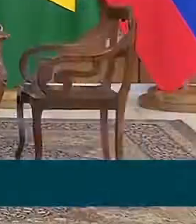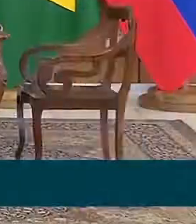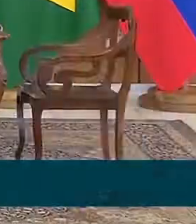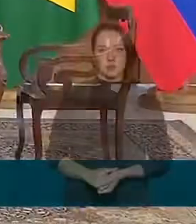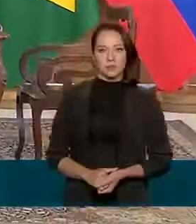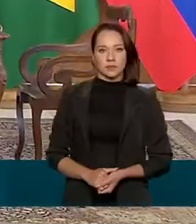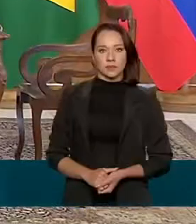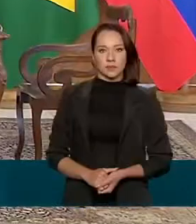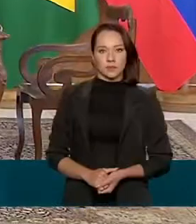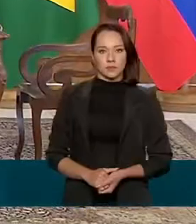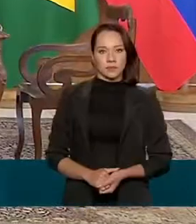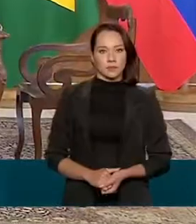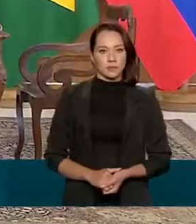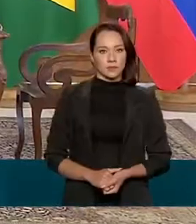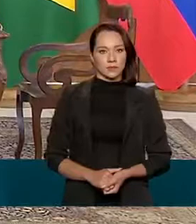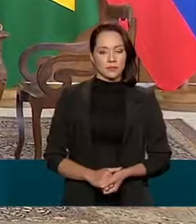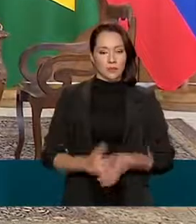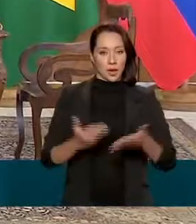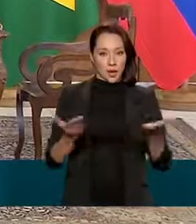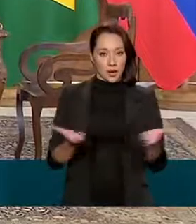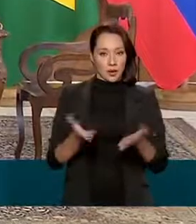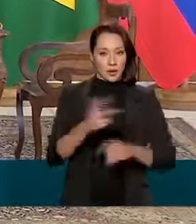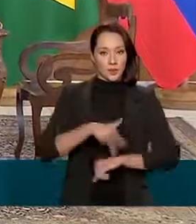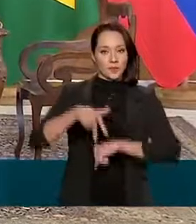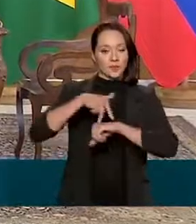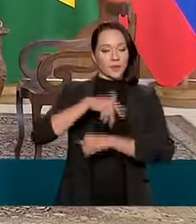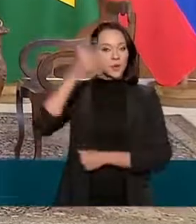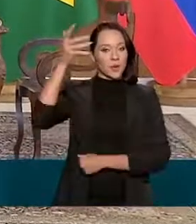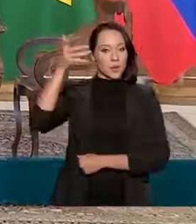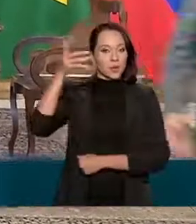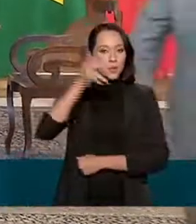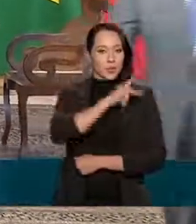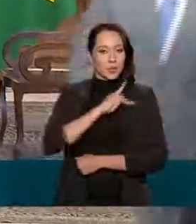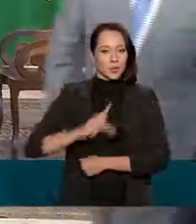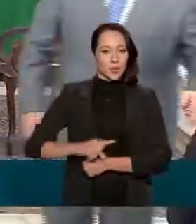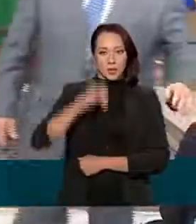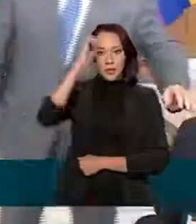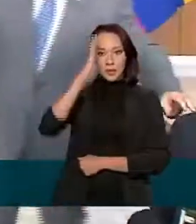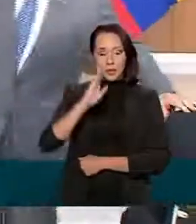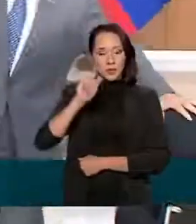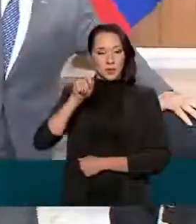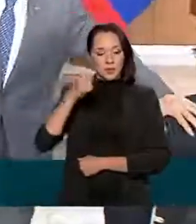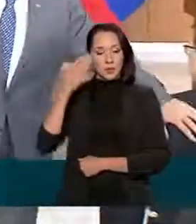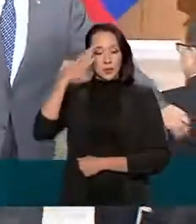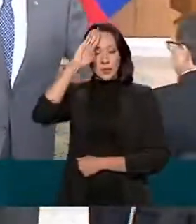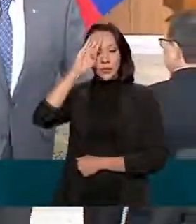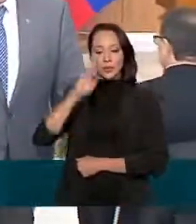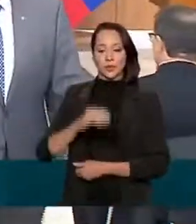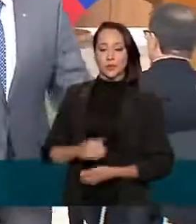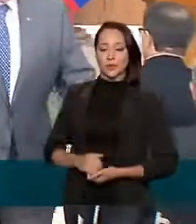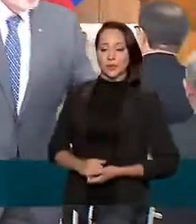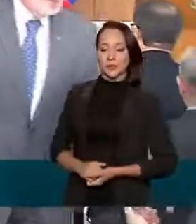Olá senhoras e senhores com a palavra o Presidente da República Jair bolsonaro